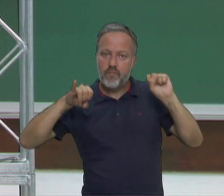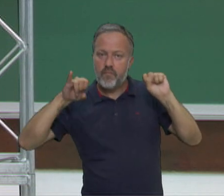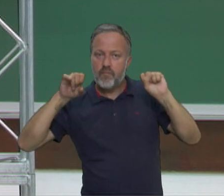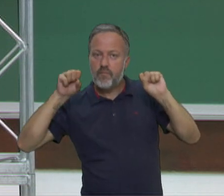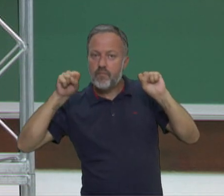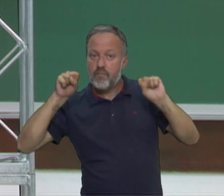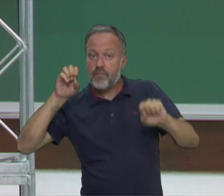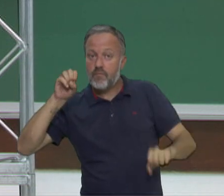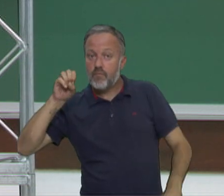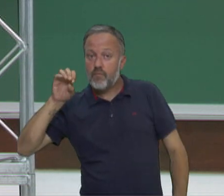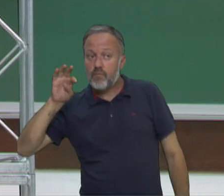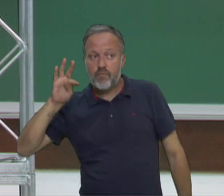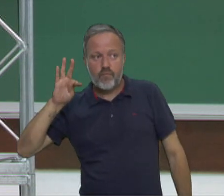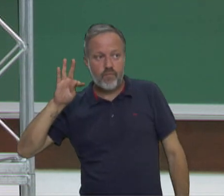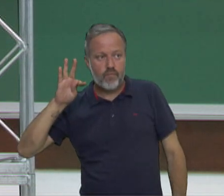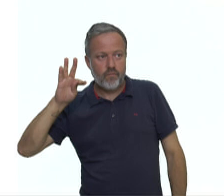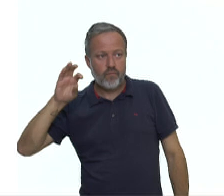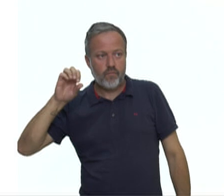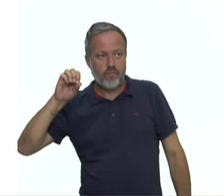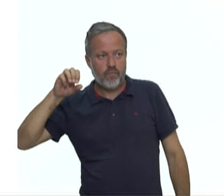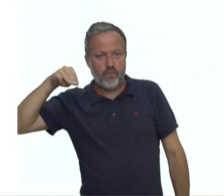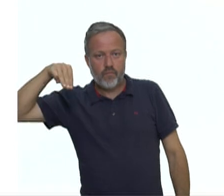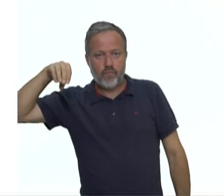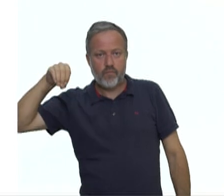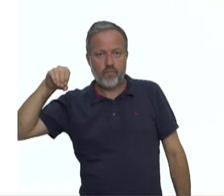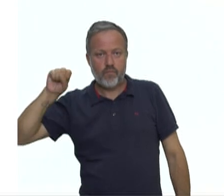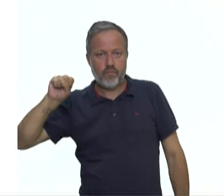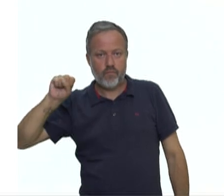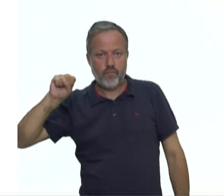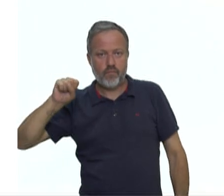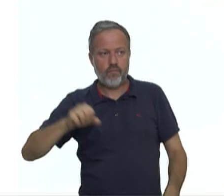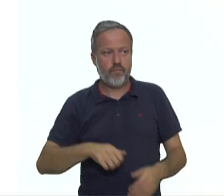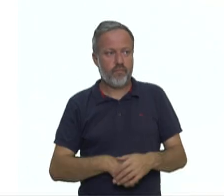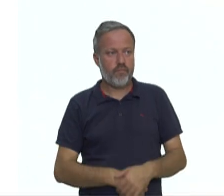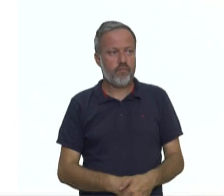Isótonos, aqueles elementos que têm o mesmo número de nêutrons.